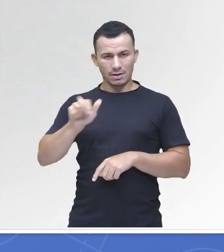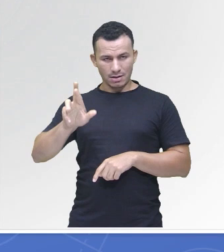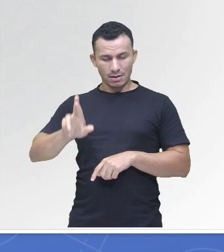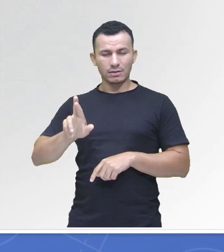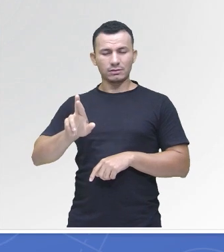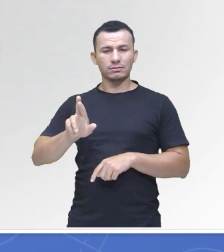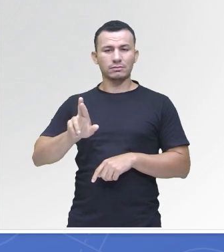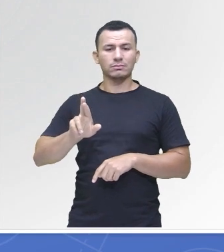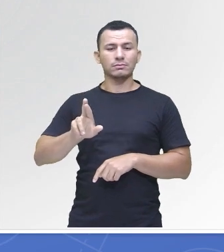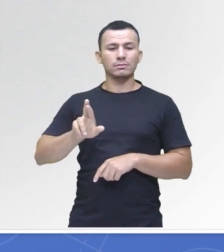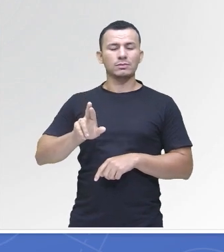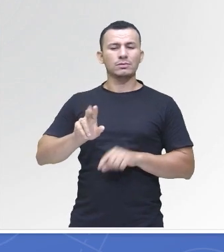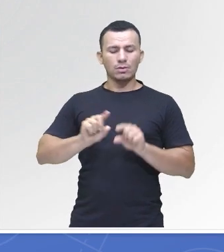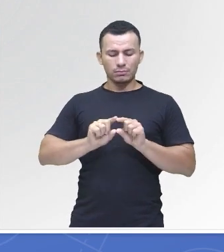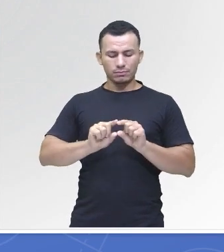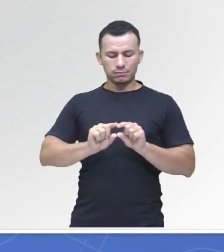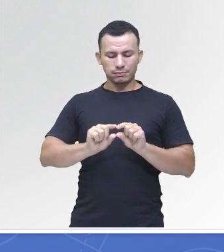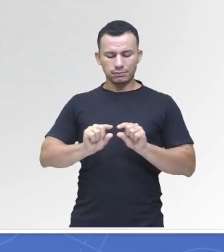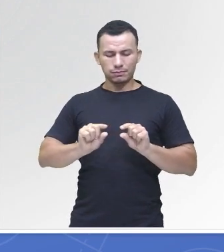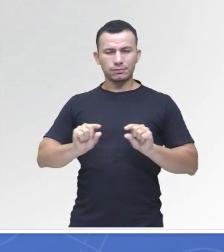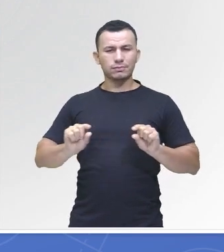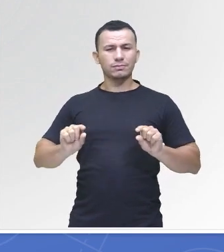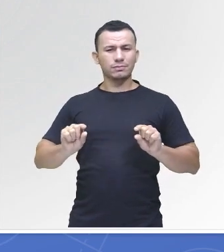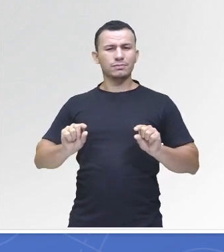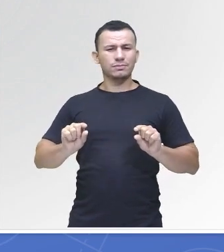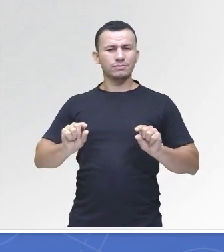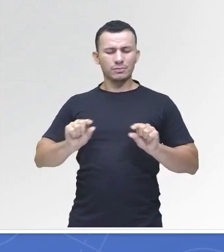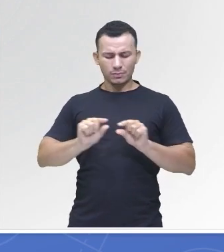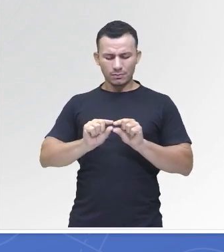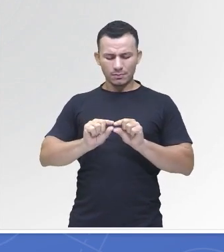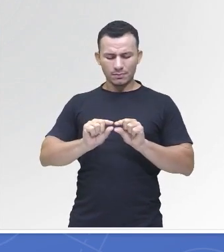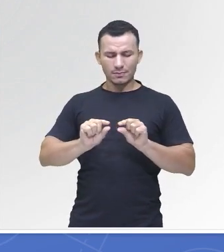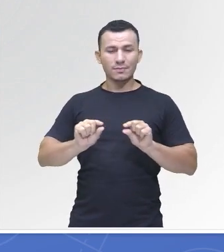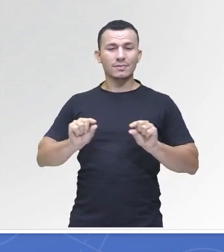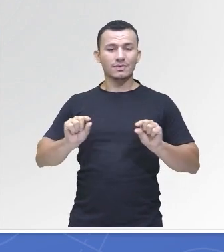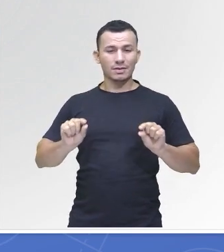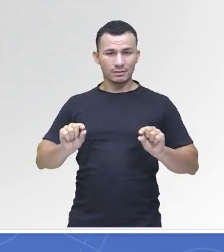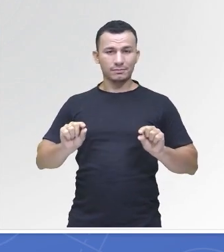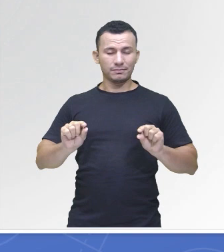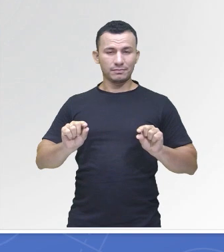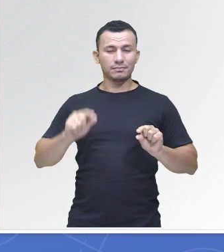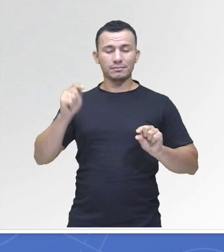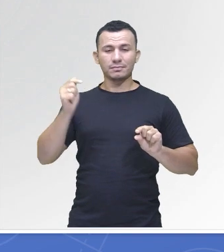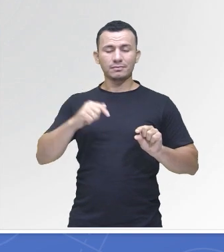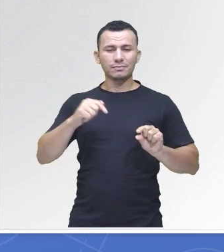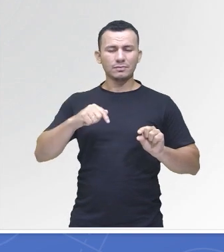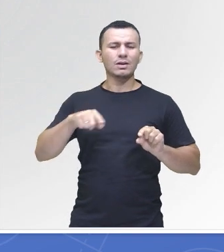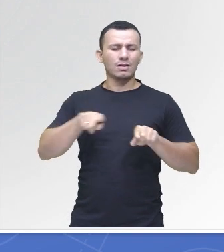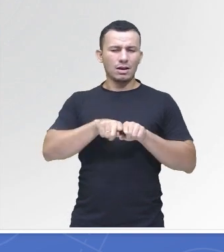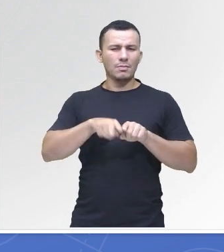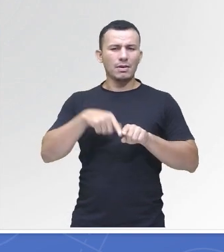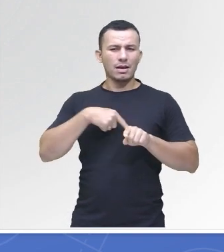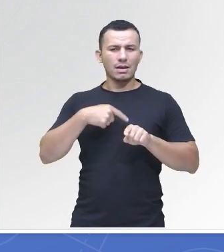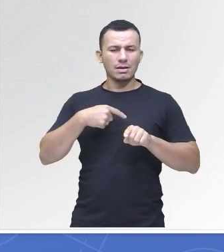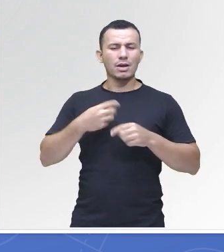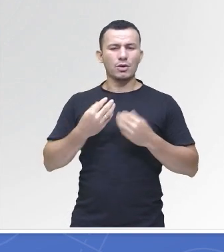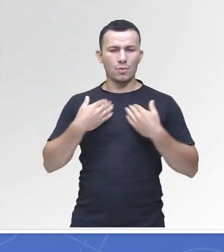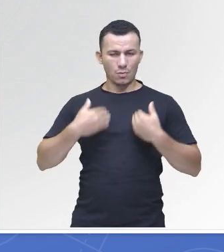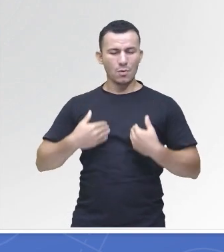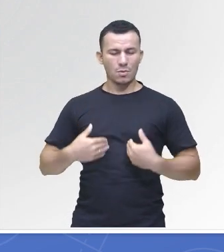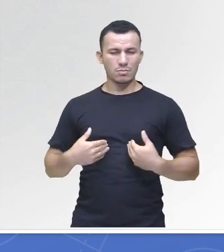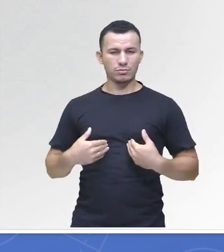maiores, os capilares são microscópicos, eles são bem fininhos. E aí eles estão presentes nos tecidos do nosso